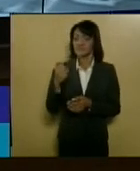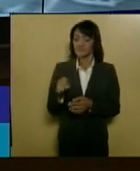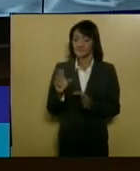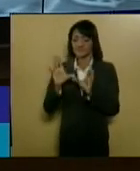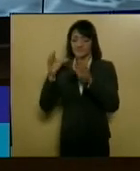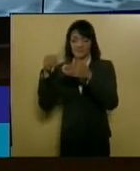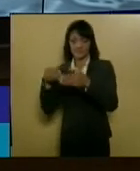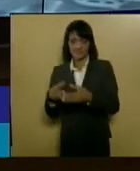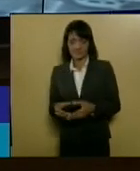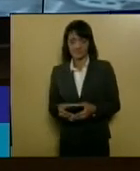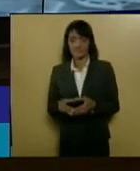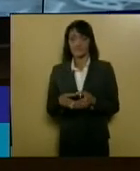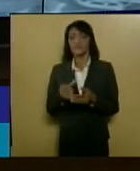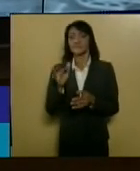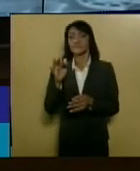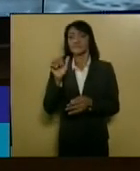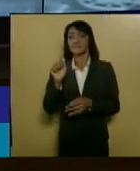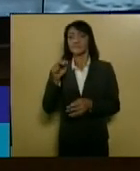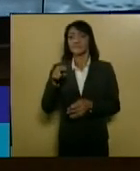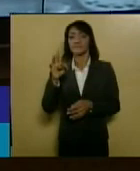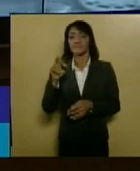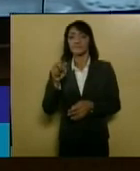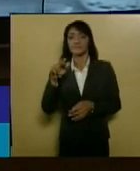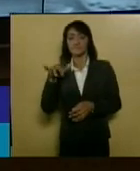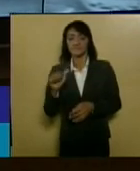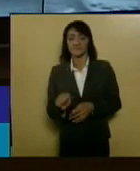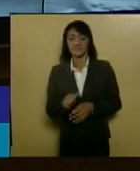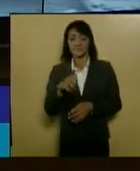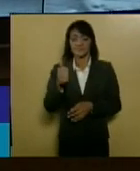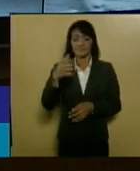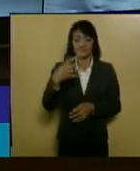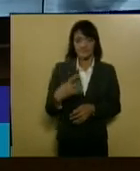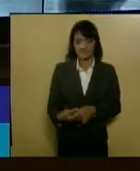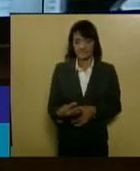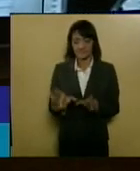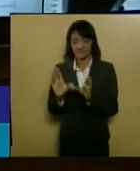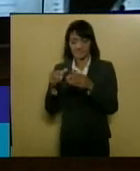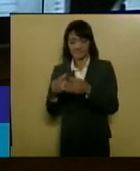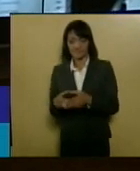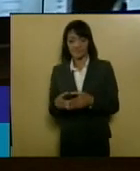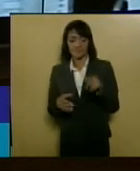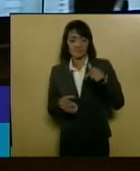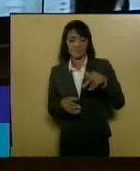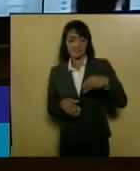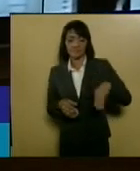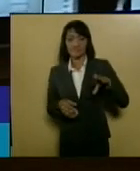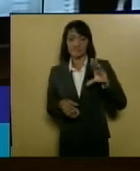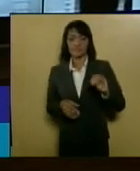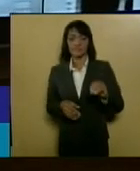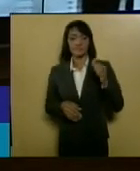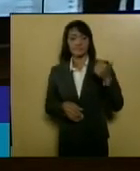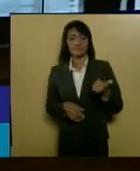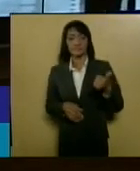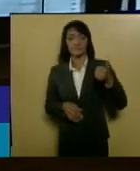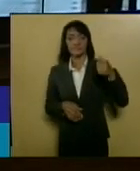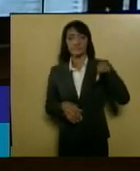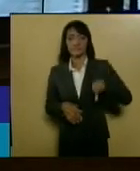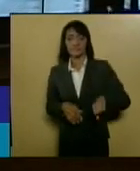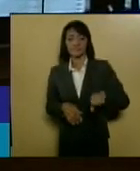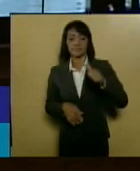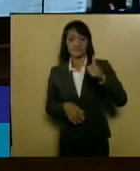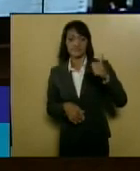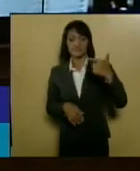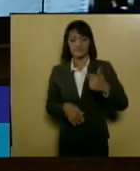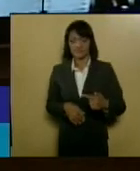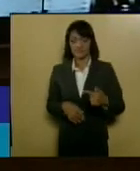posteriormente, denominado 14º Batalhão de Infantaria. Em 7 de março de 1917, já com